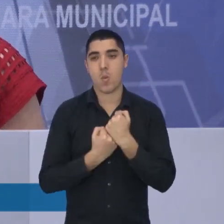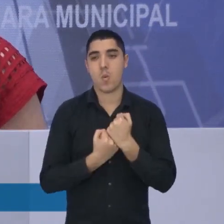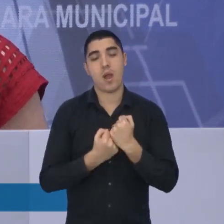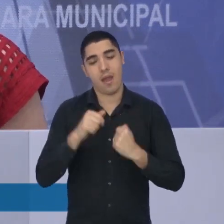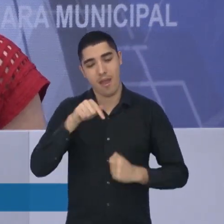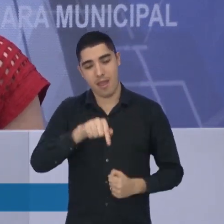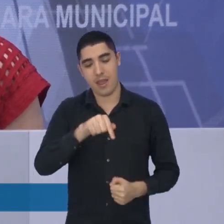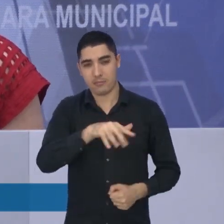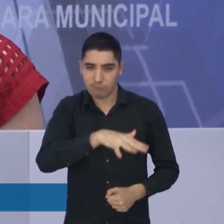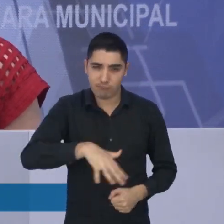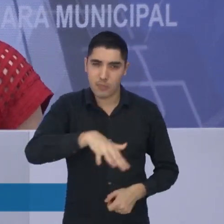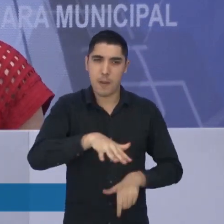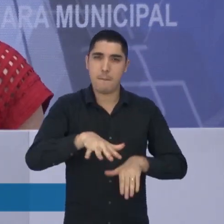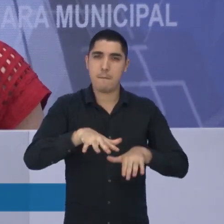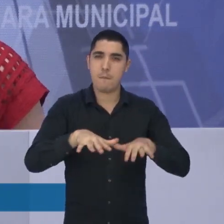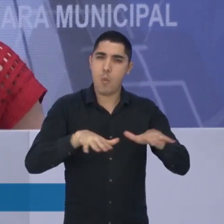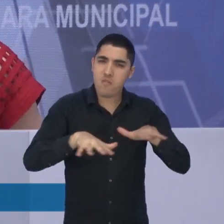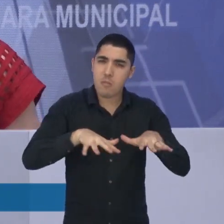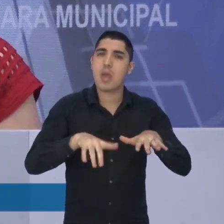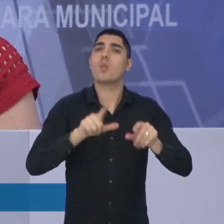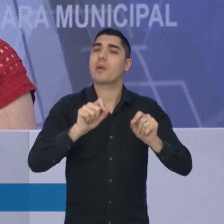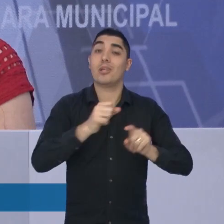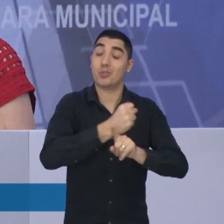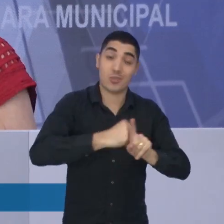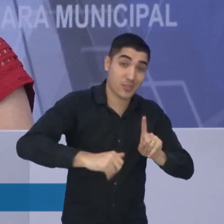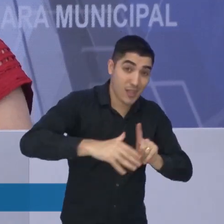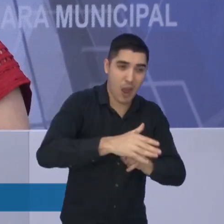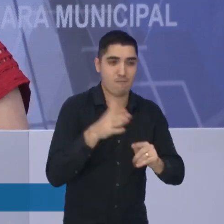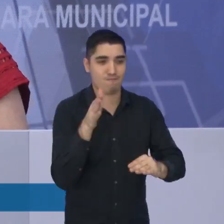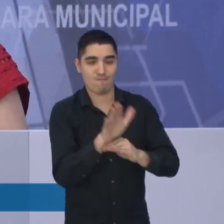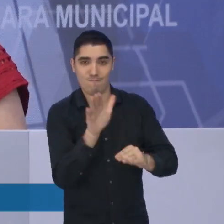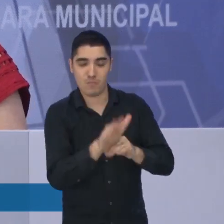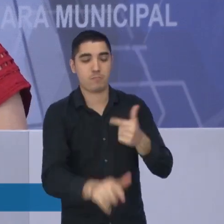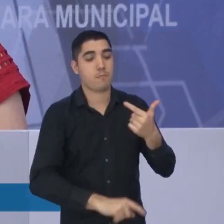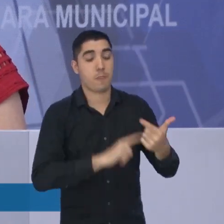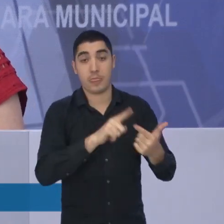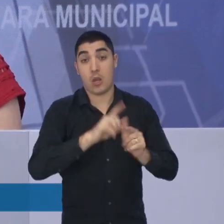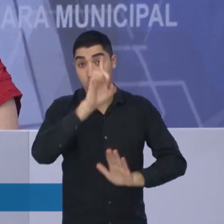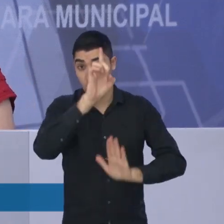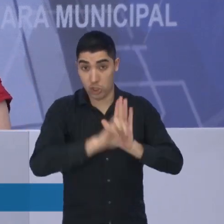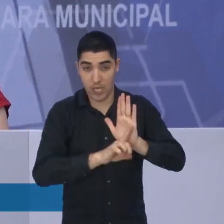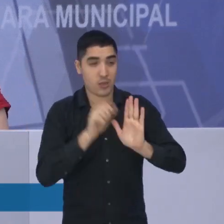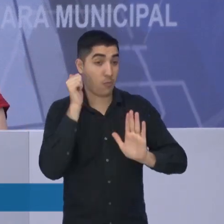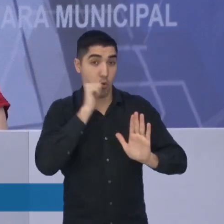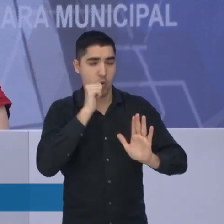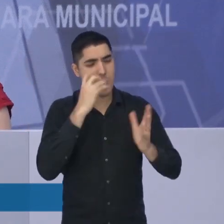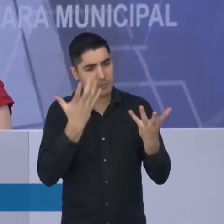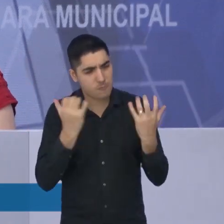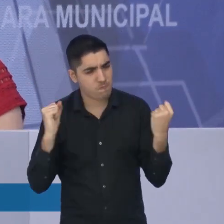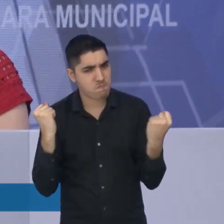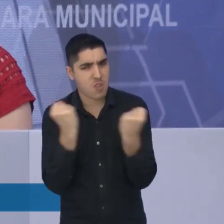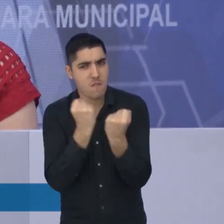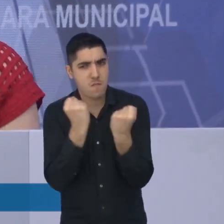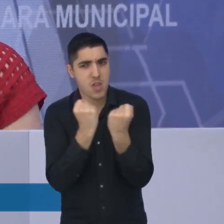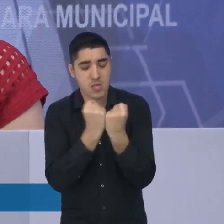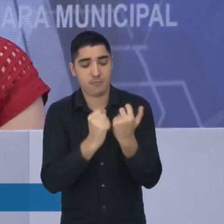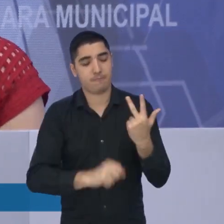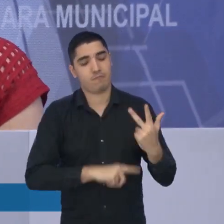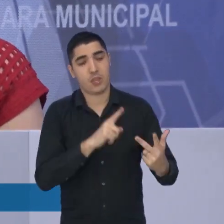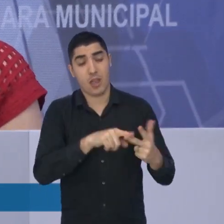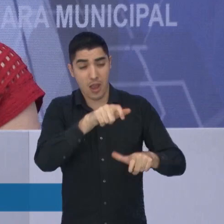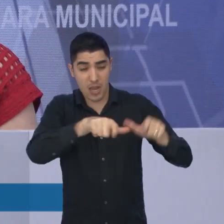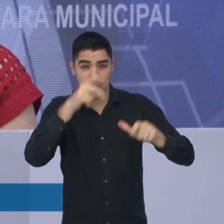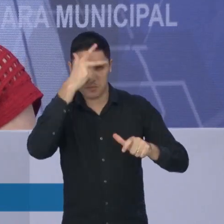movimentos sociais, em especial a defesa dos direitos das mulheres, em favor dos excluídos,